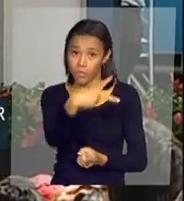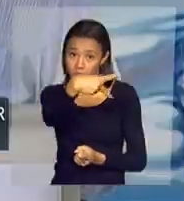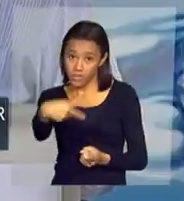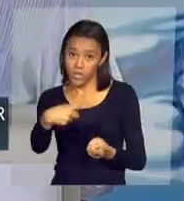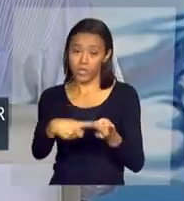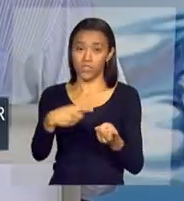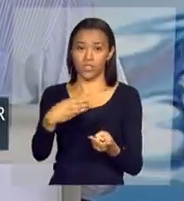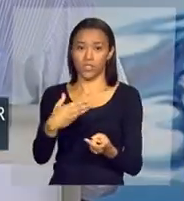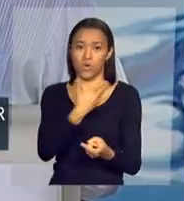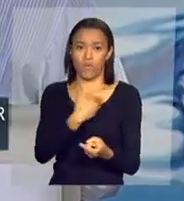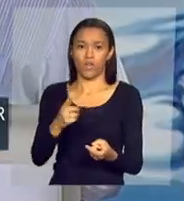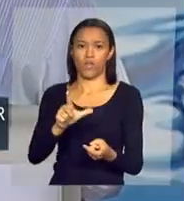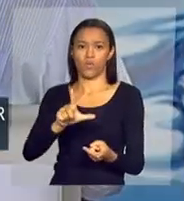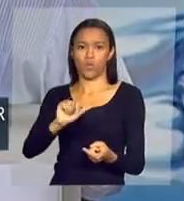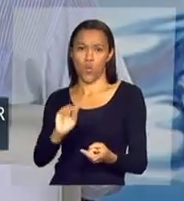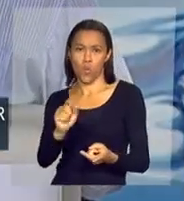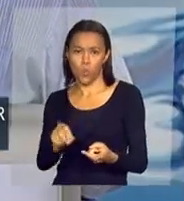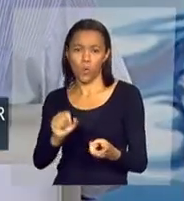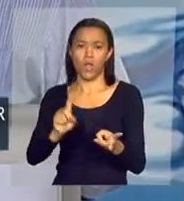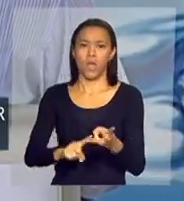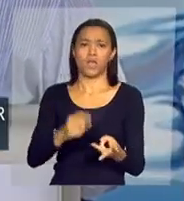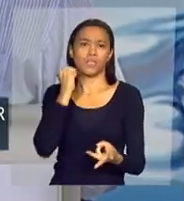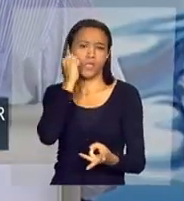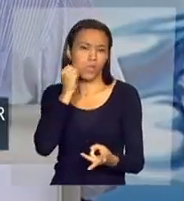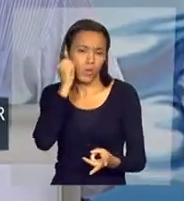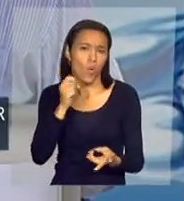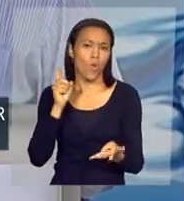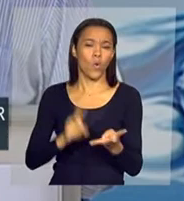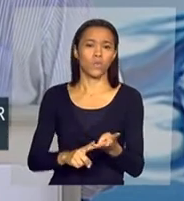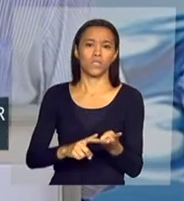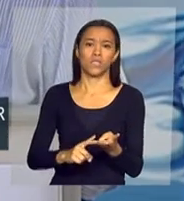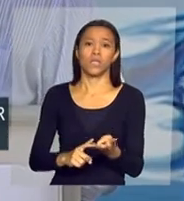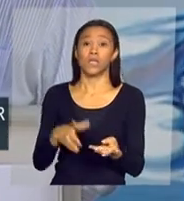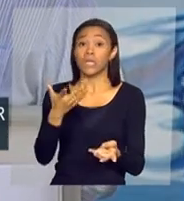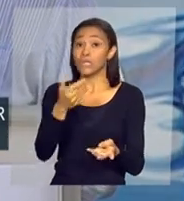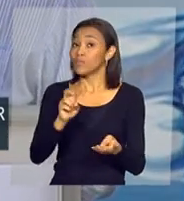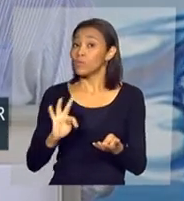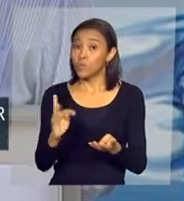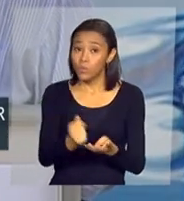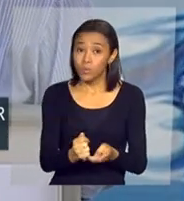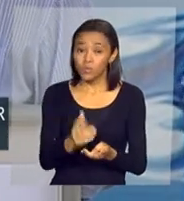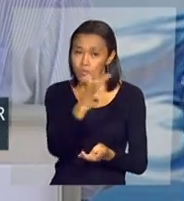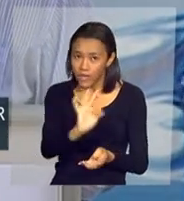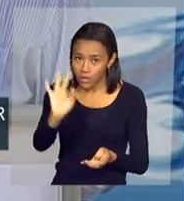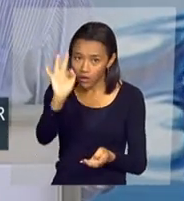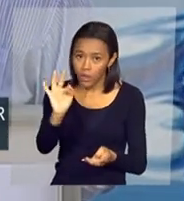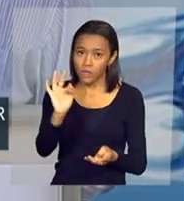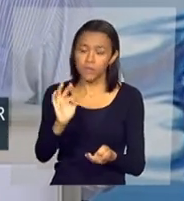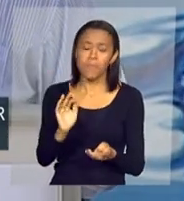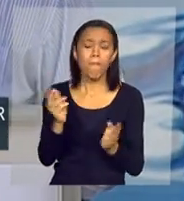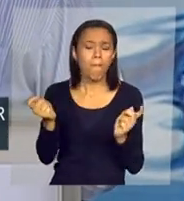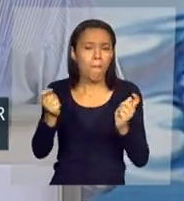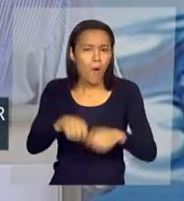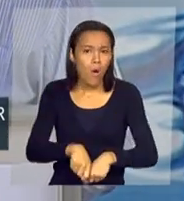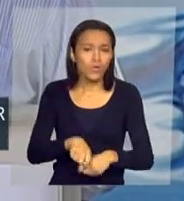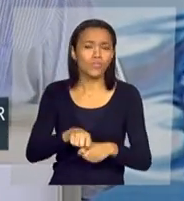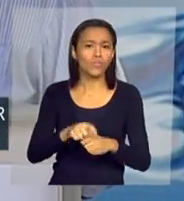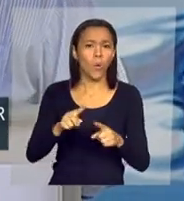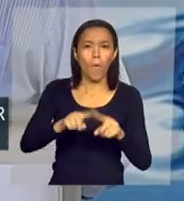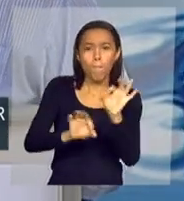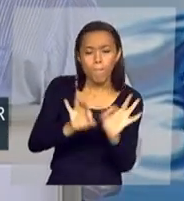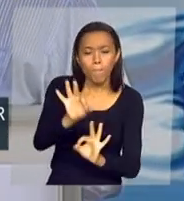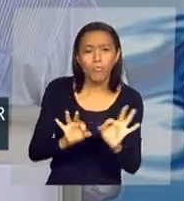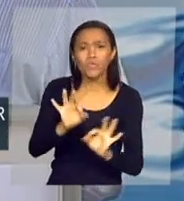governo Lula, os governos, senadores, deputados federais, possa planejar e executar alguma coisa, algum programa